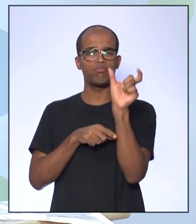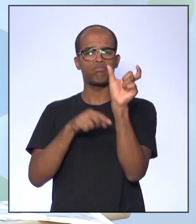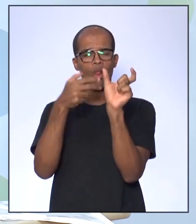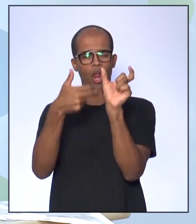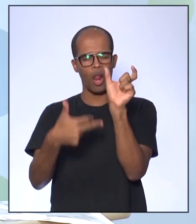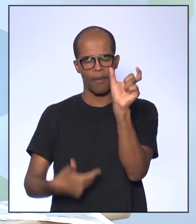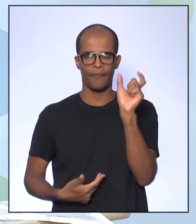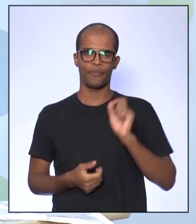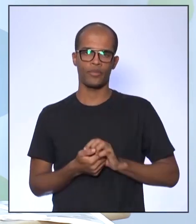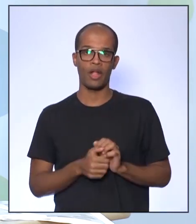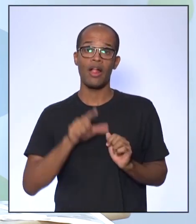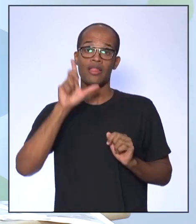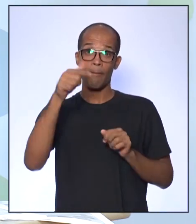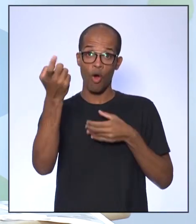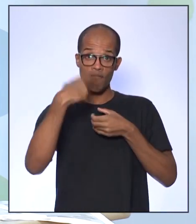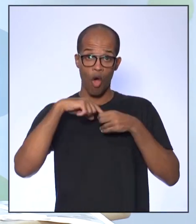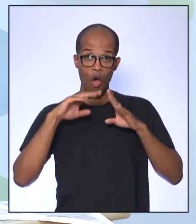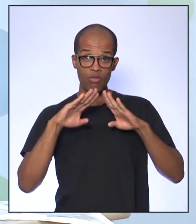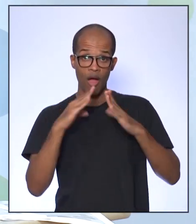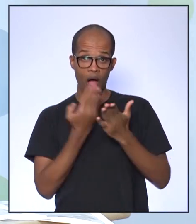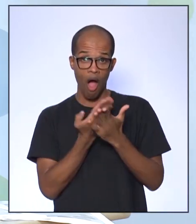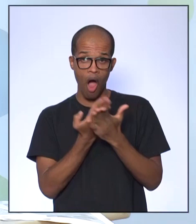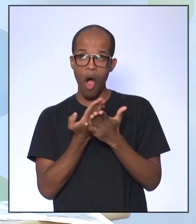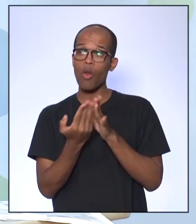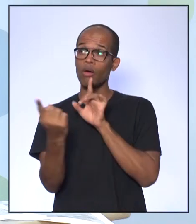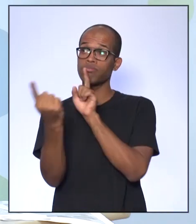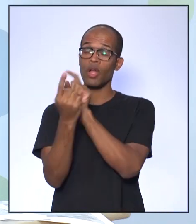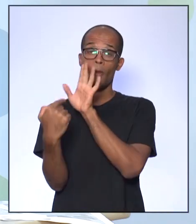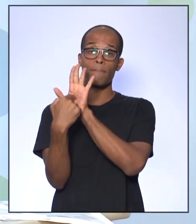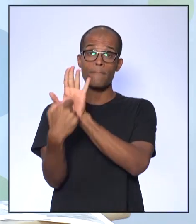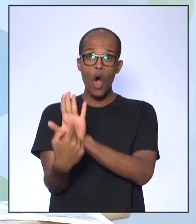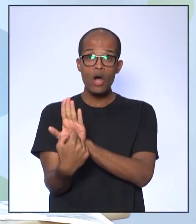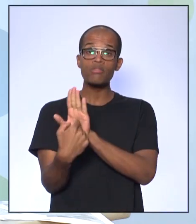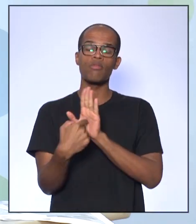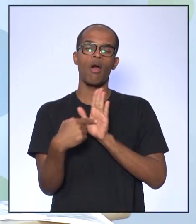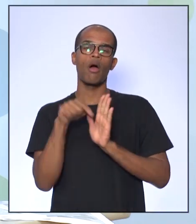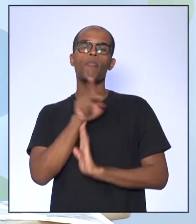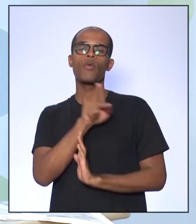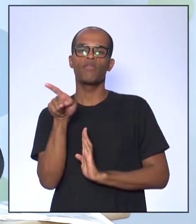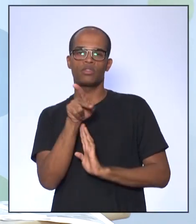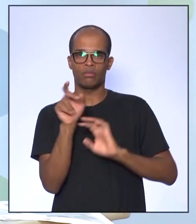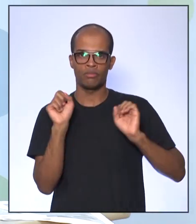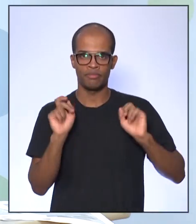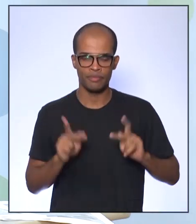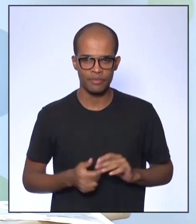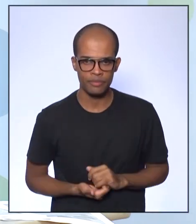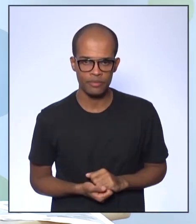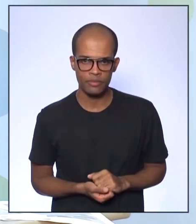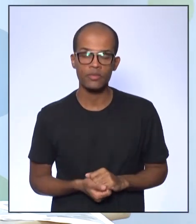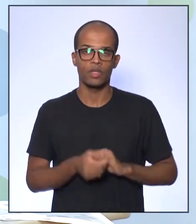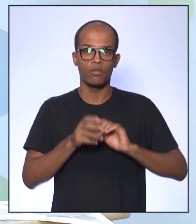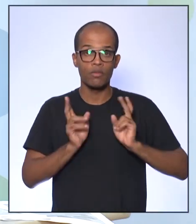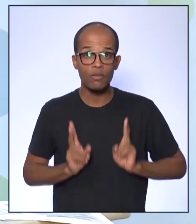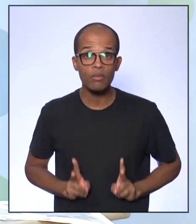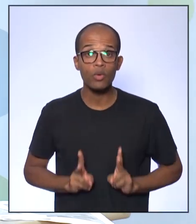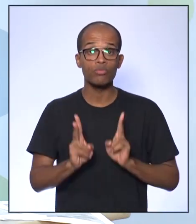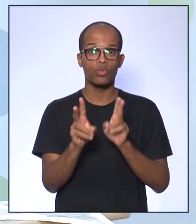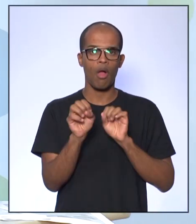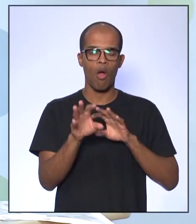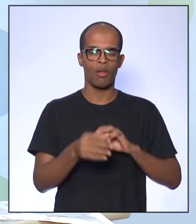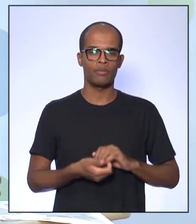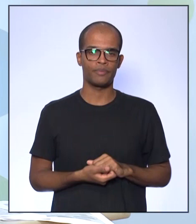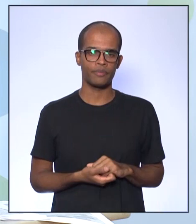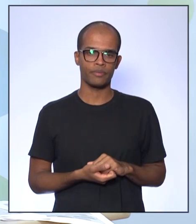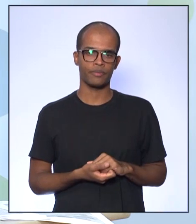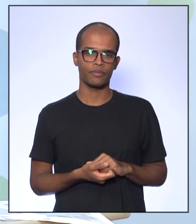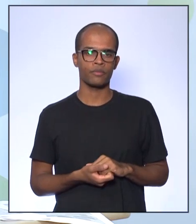certo? E depois, quando voltarem às aulas, converse, apresente, né, as palavras para o seu professor. Então, vamos dar sequência à nossa aula.